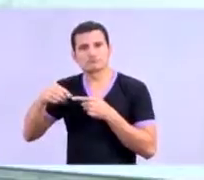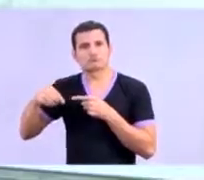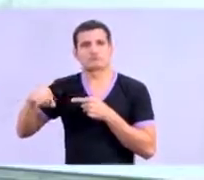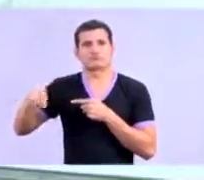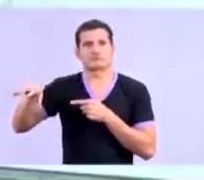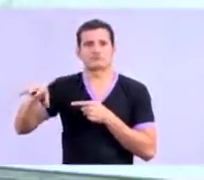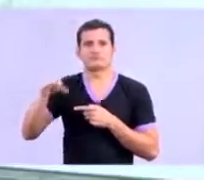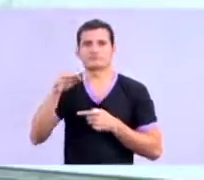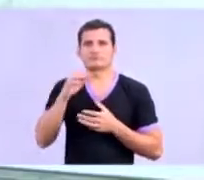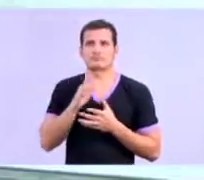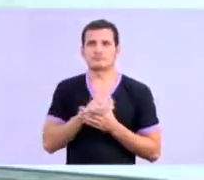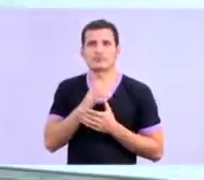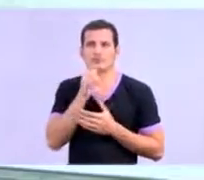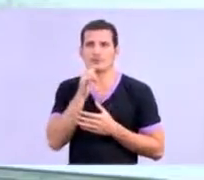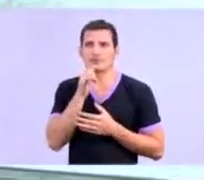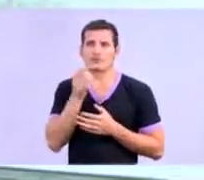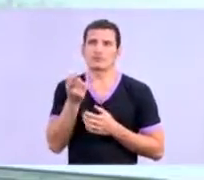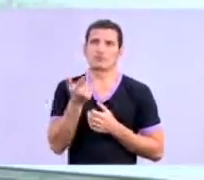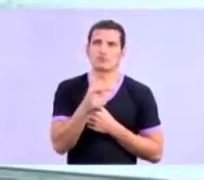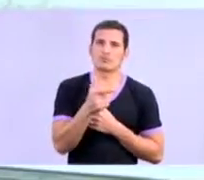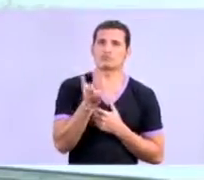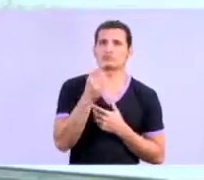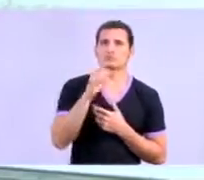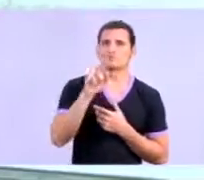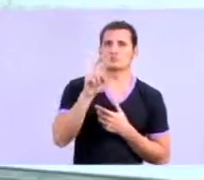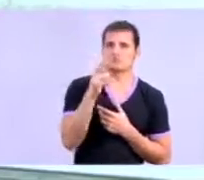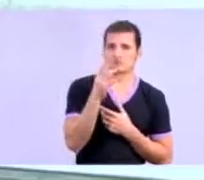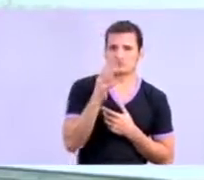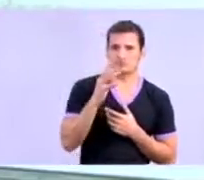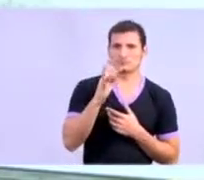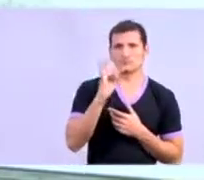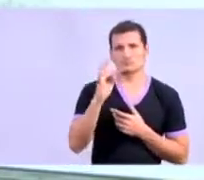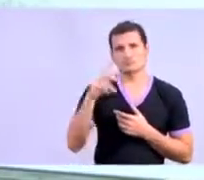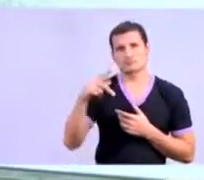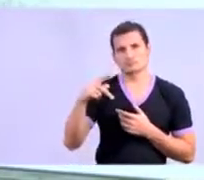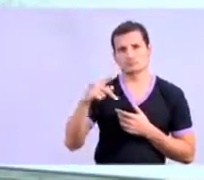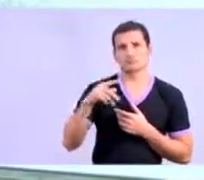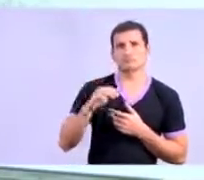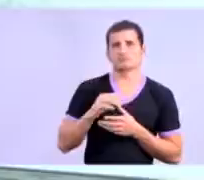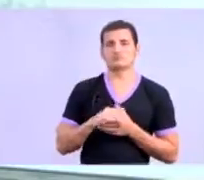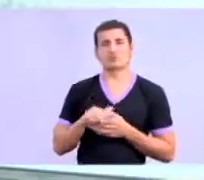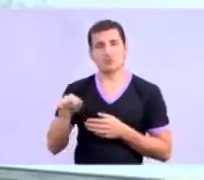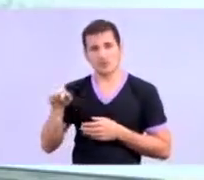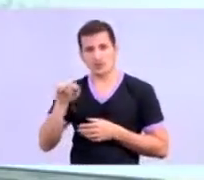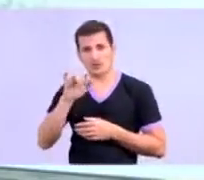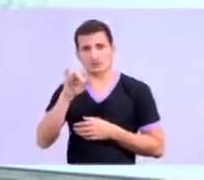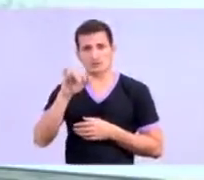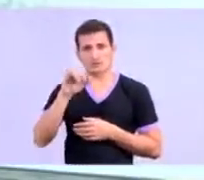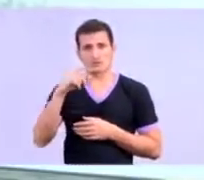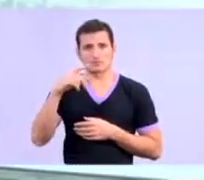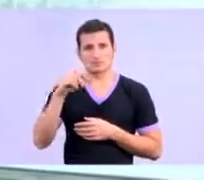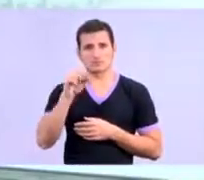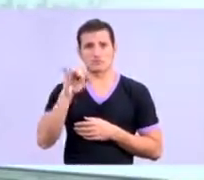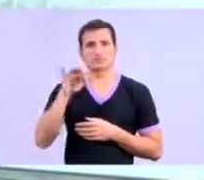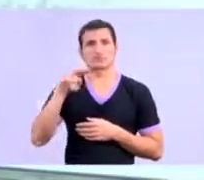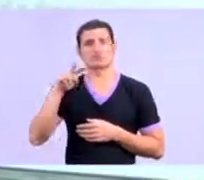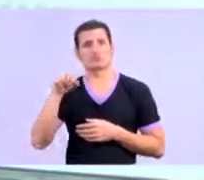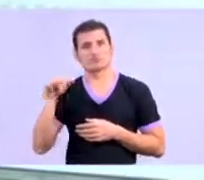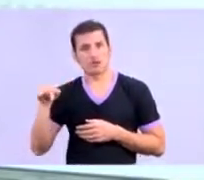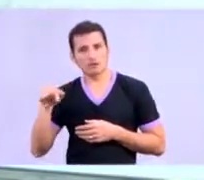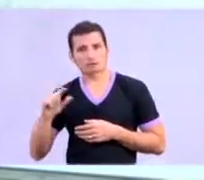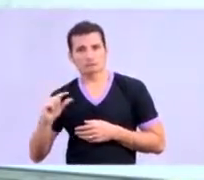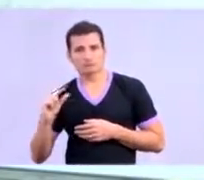por exemplo, uma comunicação HTTP. Então aí o dispositivo intermediário vai saber dizer, olha, eu vou mandar essa